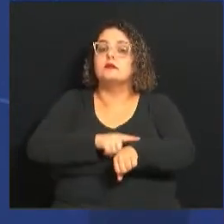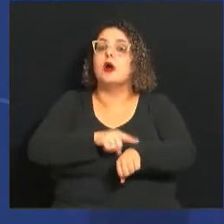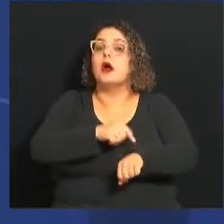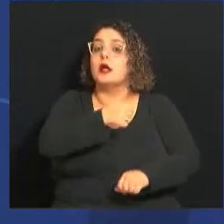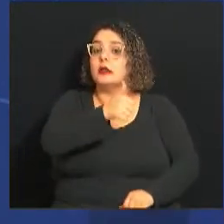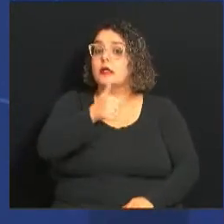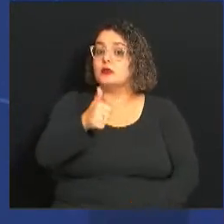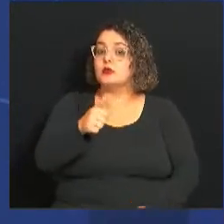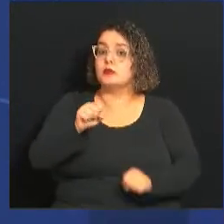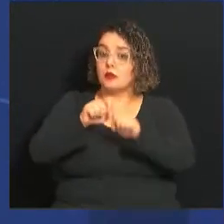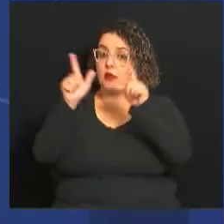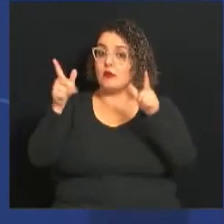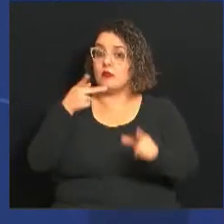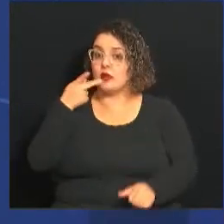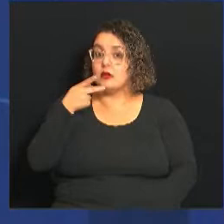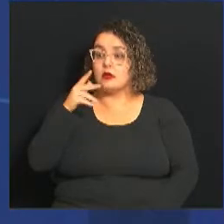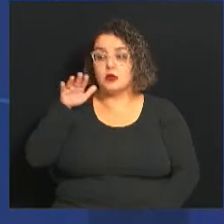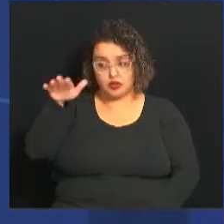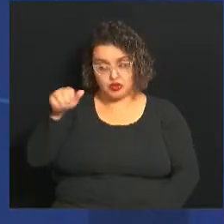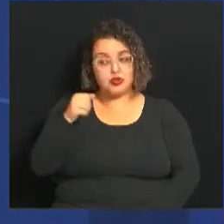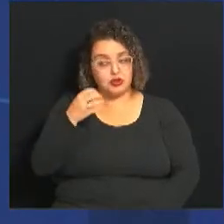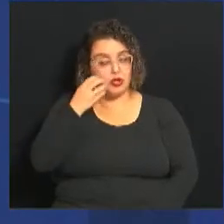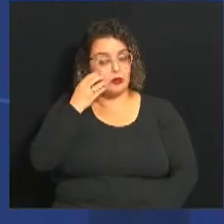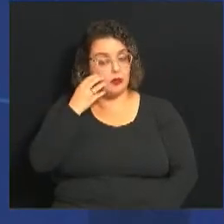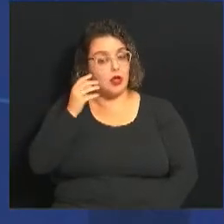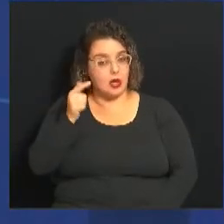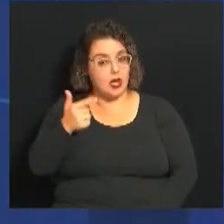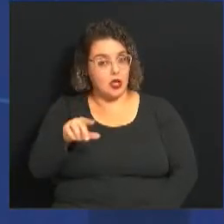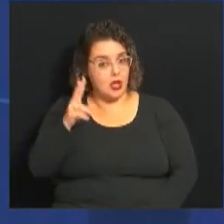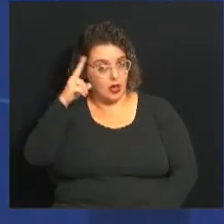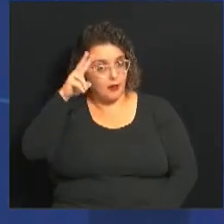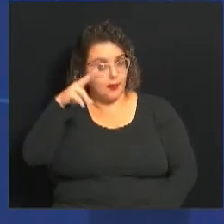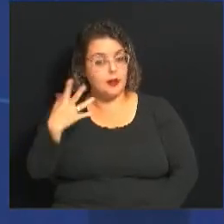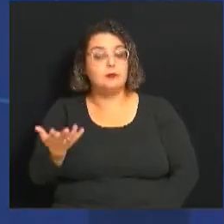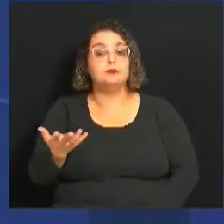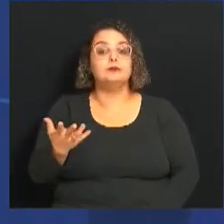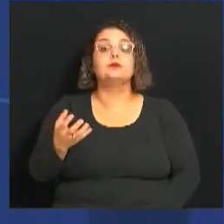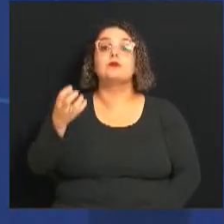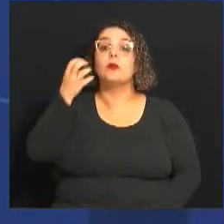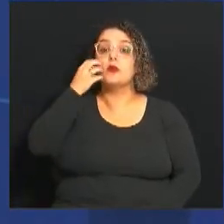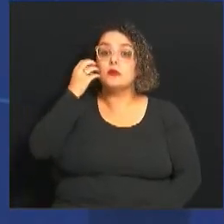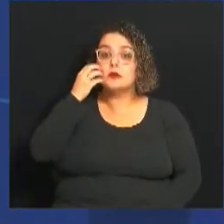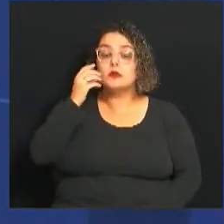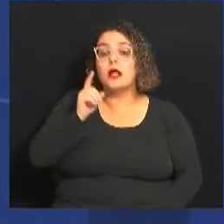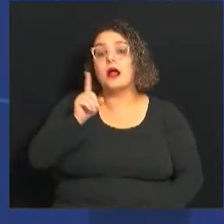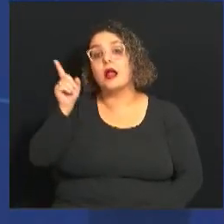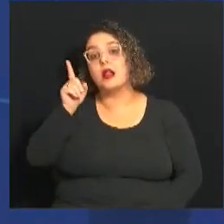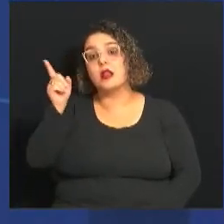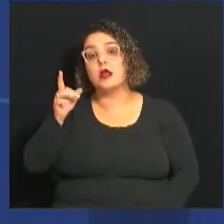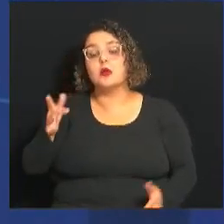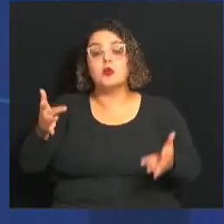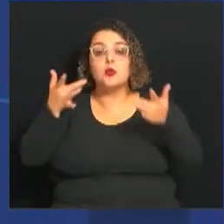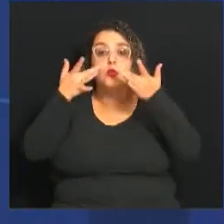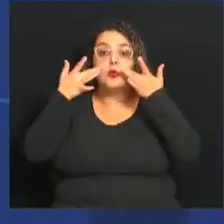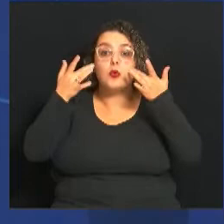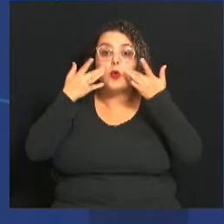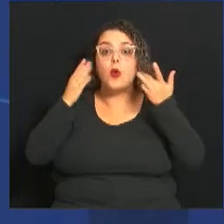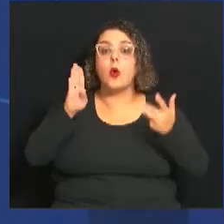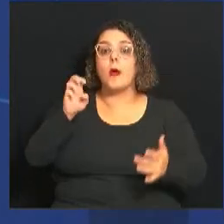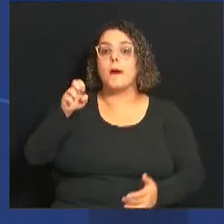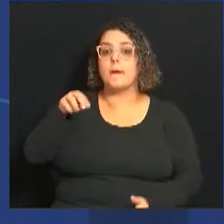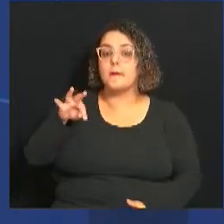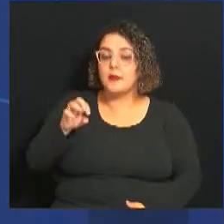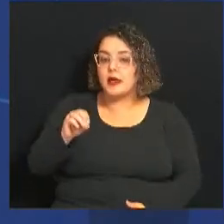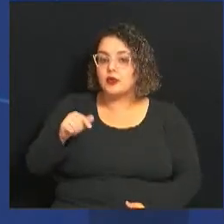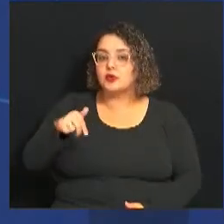Lembra que eu falei que daqui a pouco eu ia acionar ele de novo, né? E agora o André Aranha, ele está lá no teatro, no Bento Quirino, porque